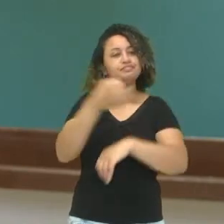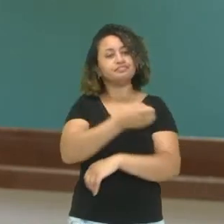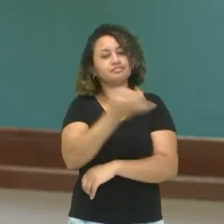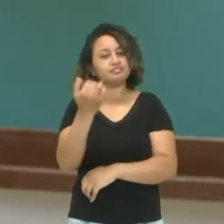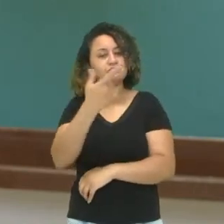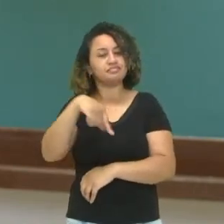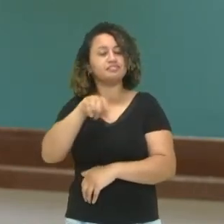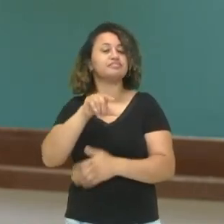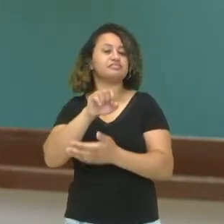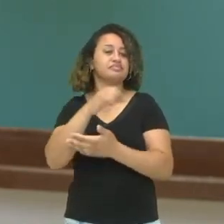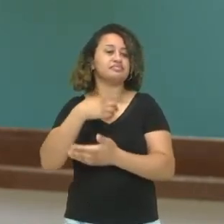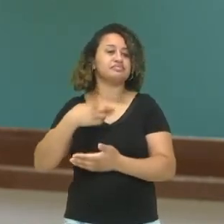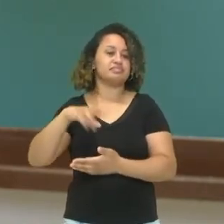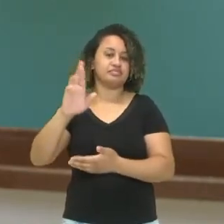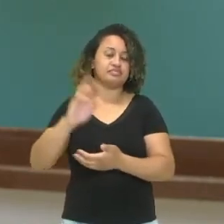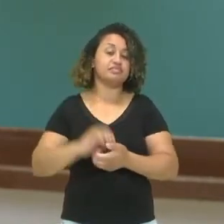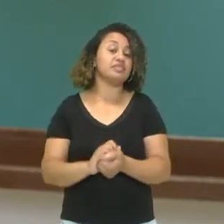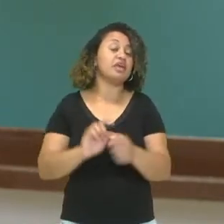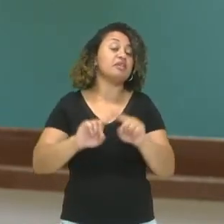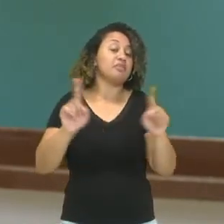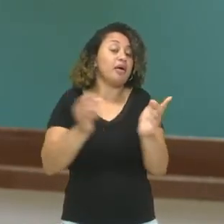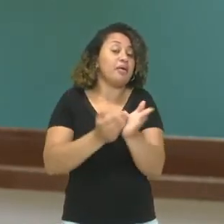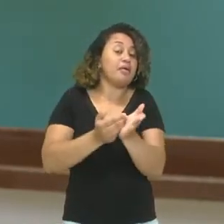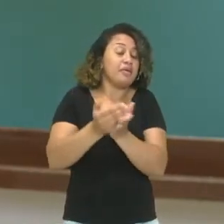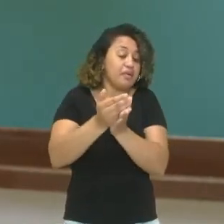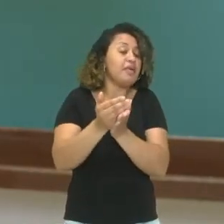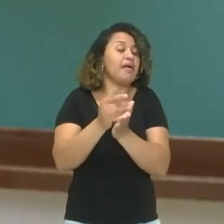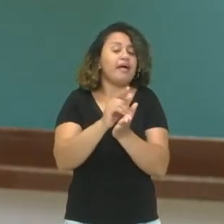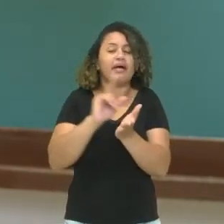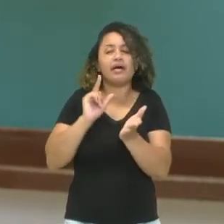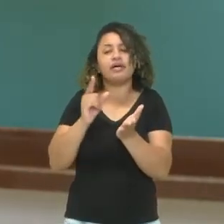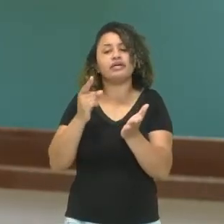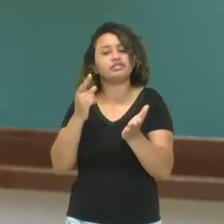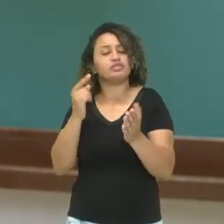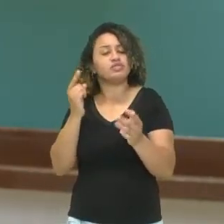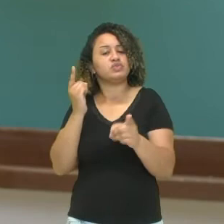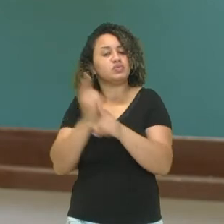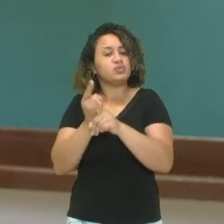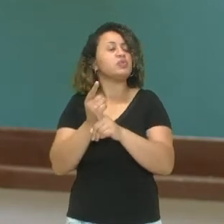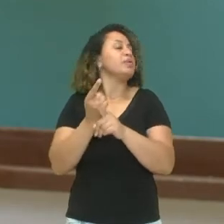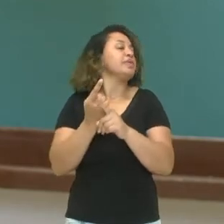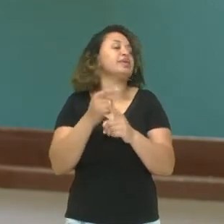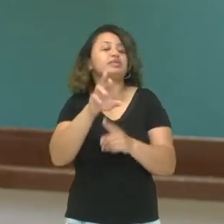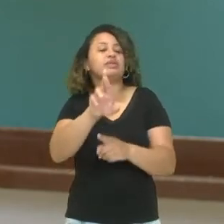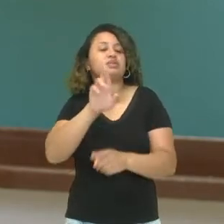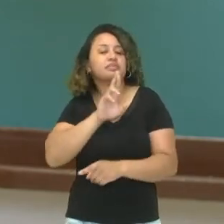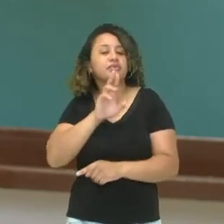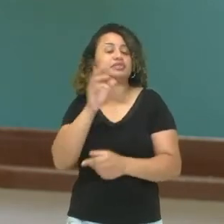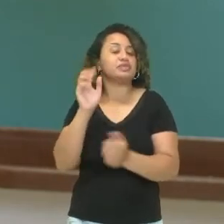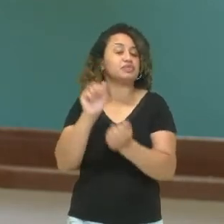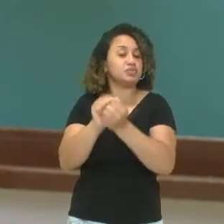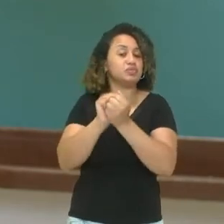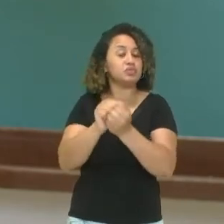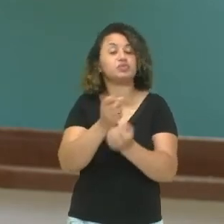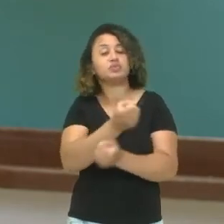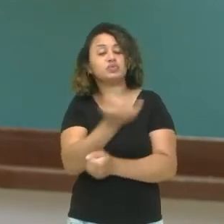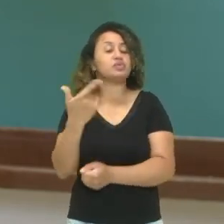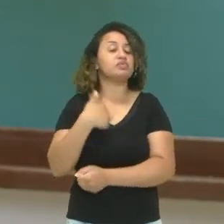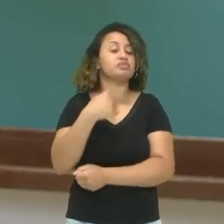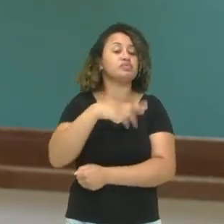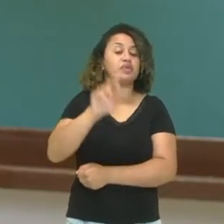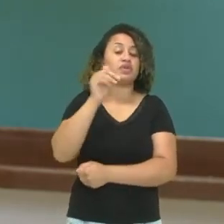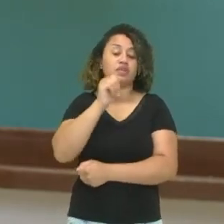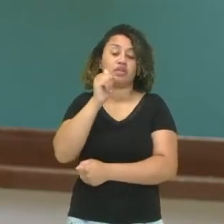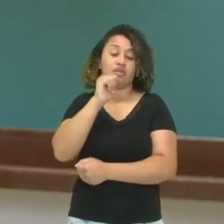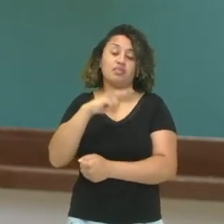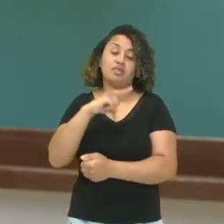delas. Mas para início de conversa, antes de a gente descobrir juntos quais são as religiões onde as mulheres ocupam um